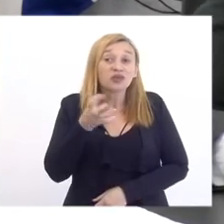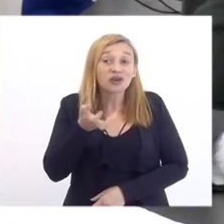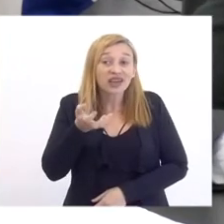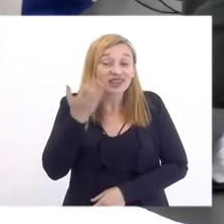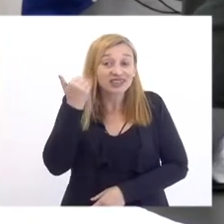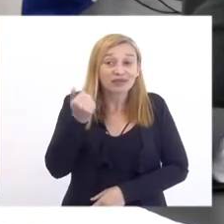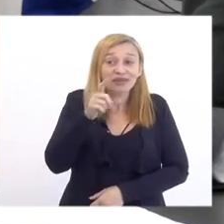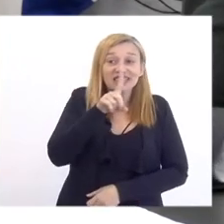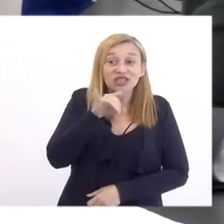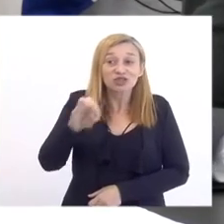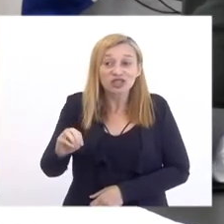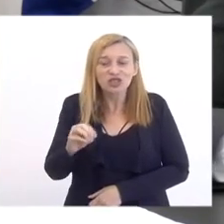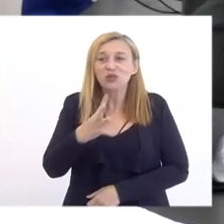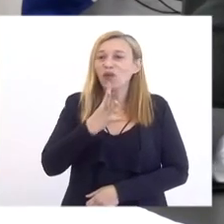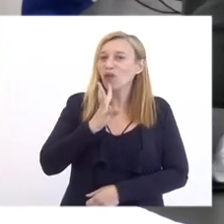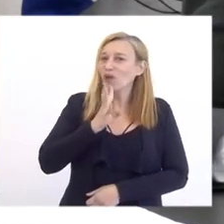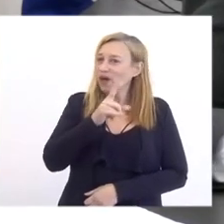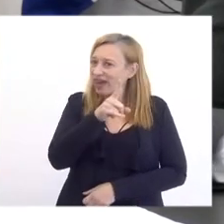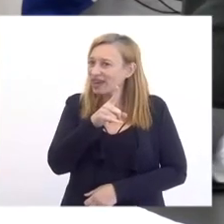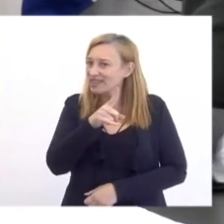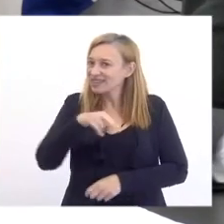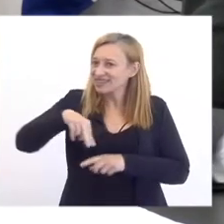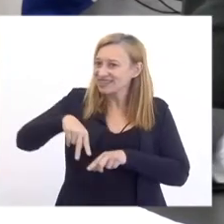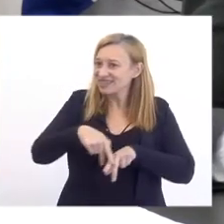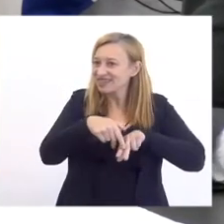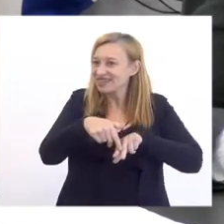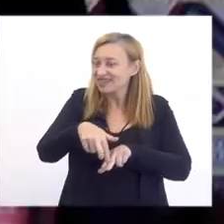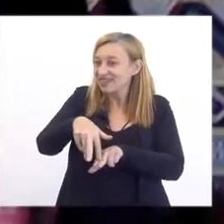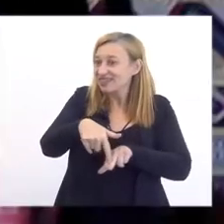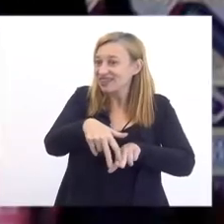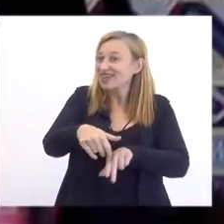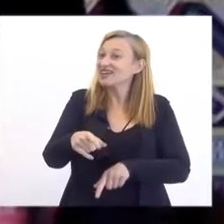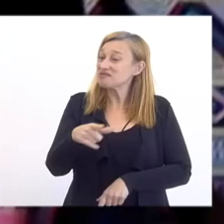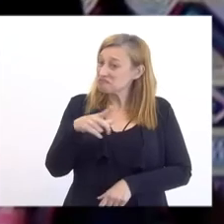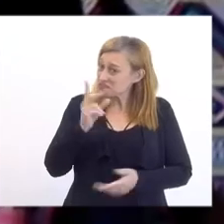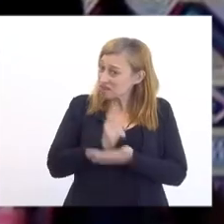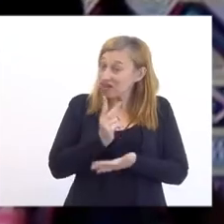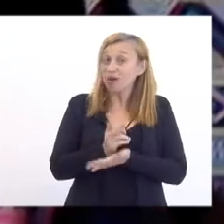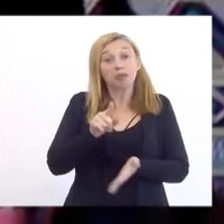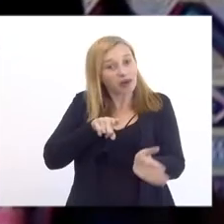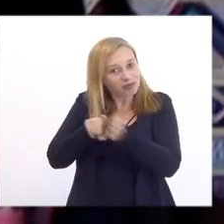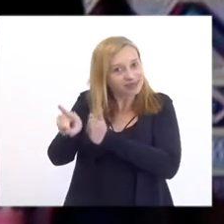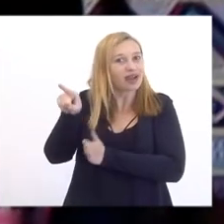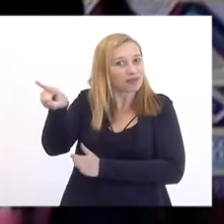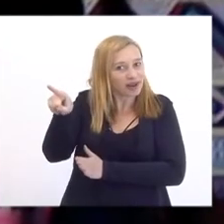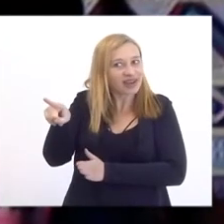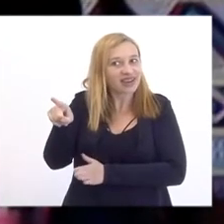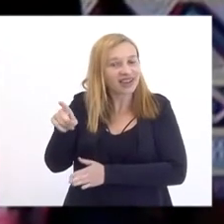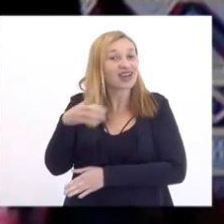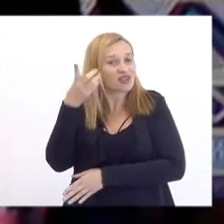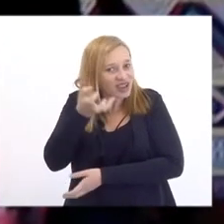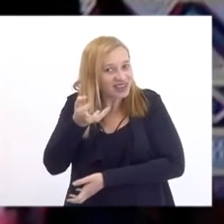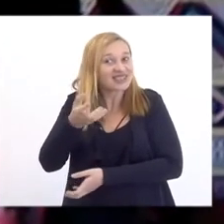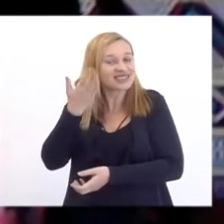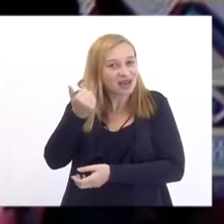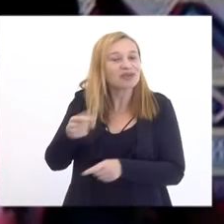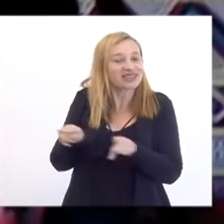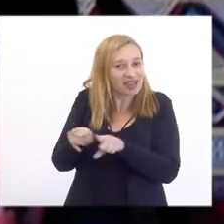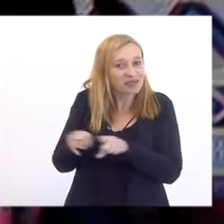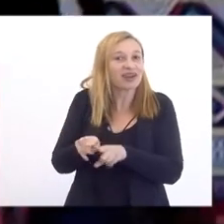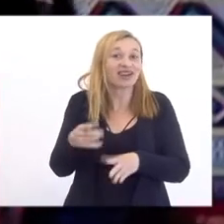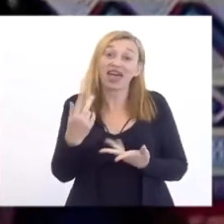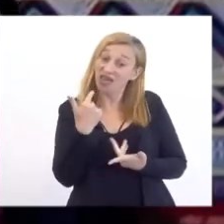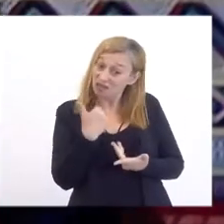Dino conhece o skate mesmo. Se eu vamos vou perguntar para ele, deputado. Vamos perguntar, também quero saber, fiquei vou curiosa. Fazer,